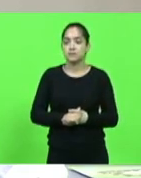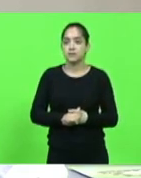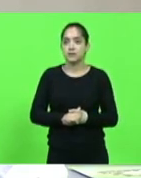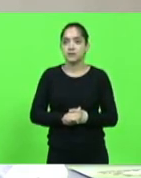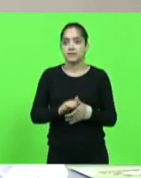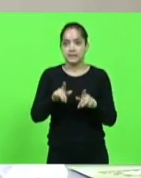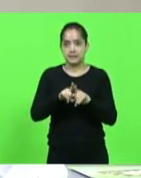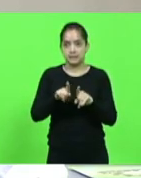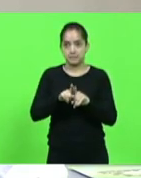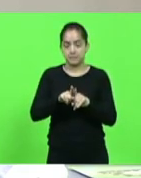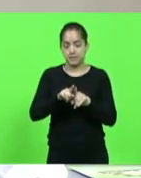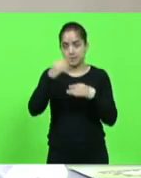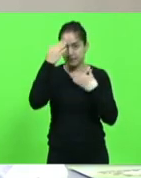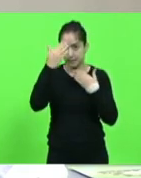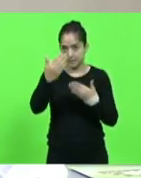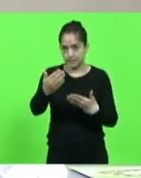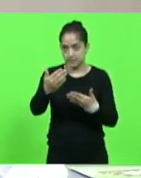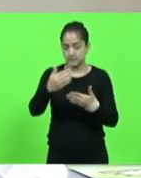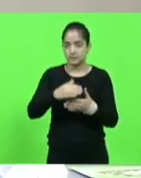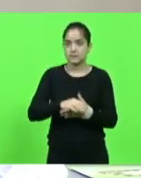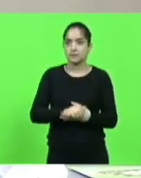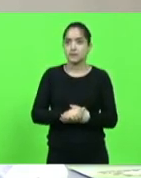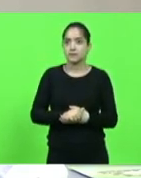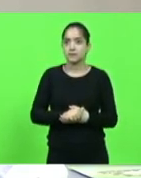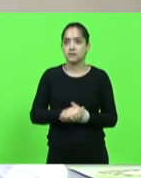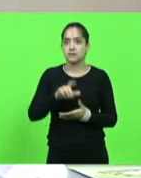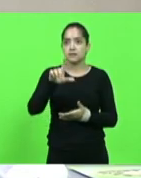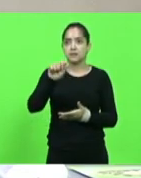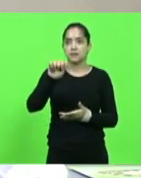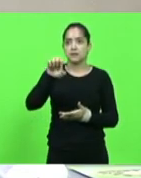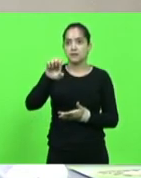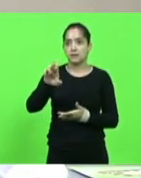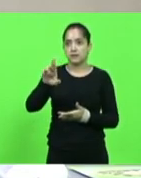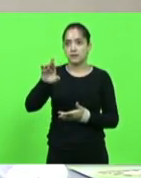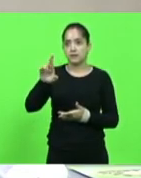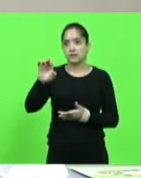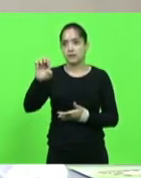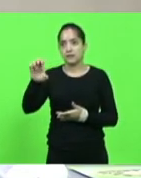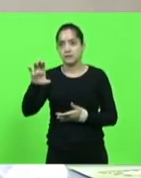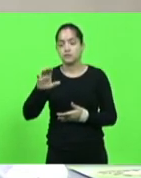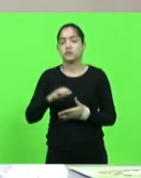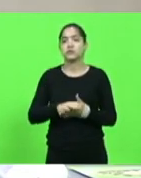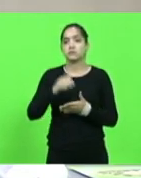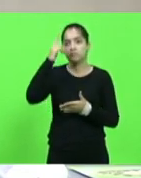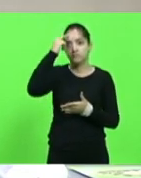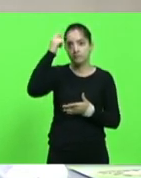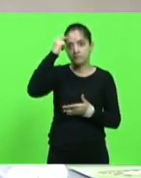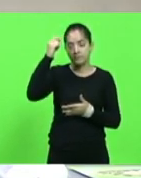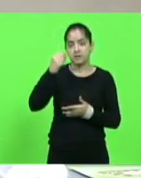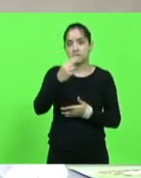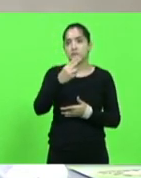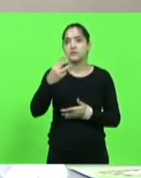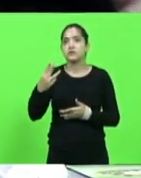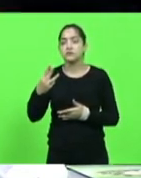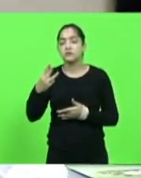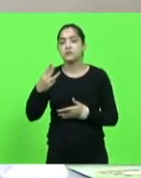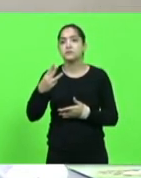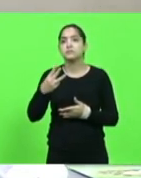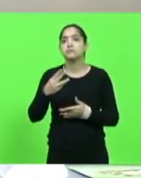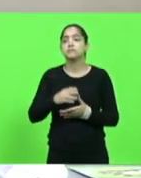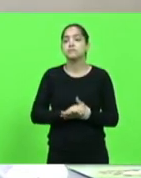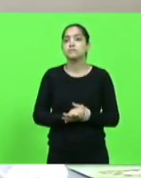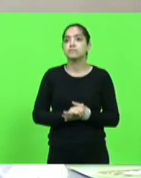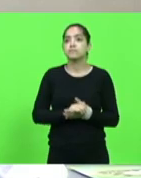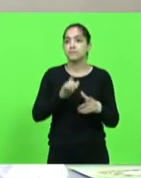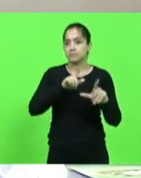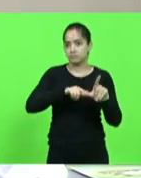Também agradecer Laerte Tavares, que ocupa a cadeira número 26 da Academia Catarinense de Letras, bem